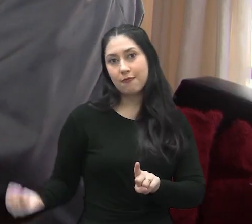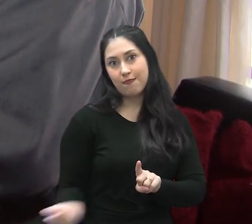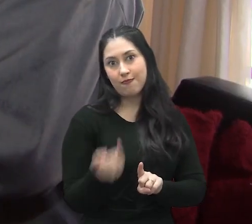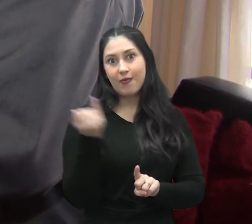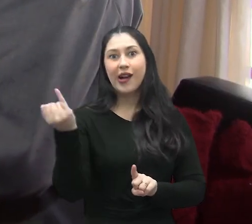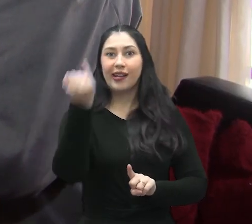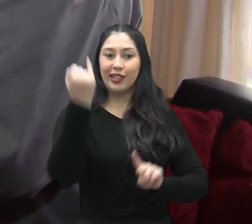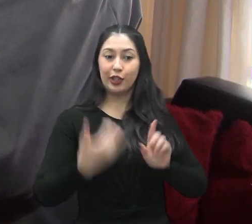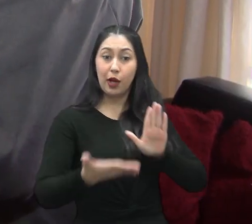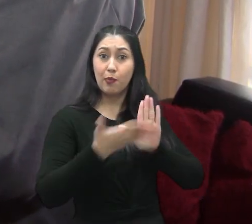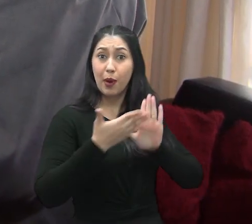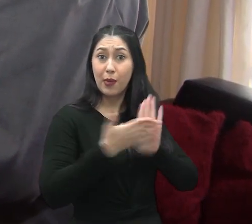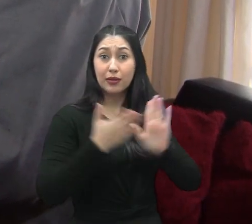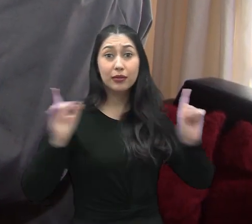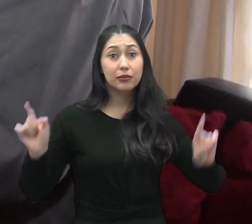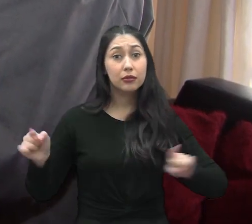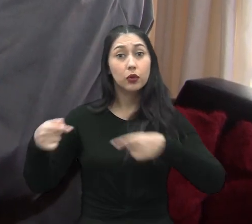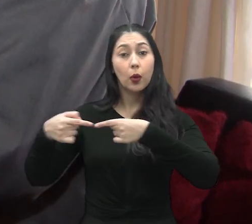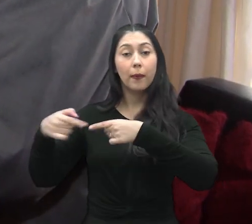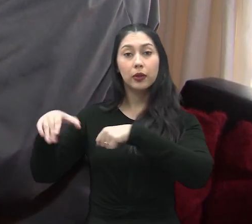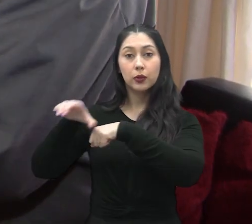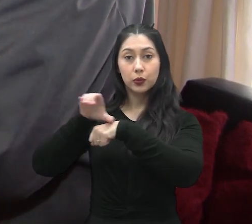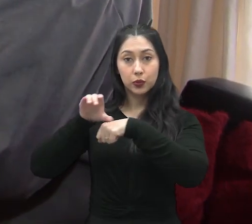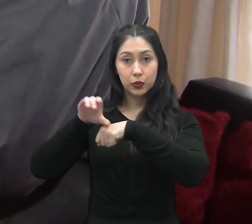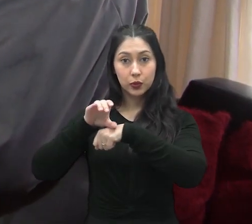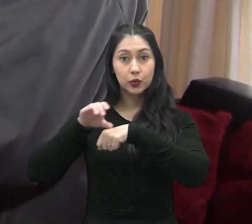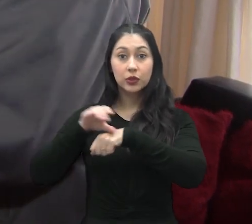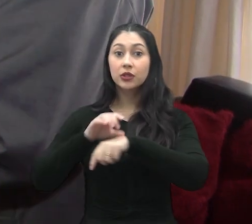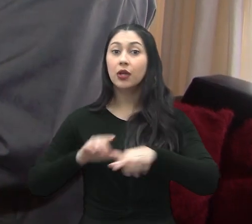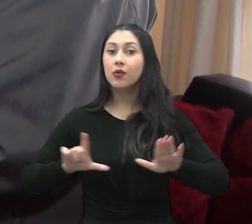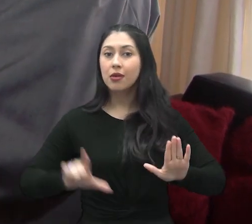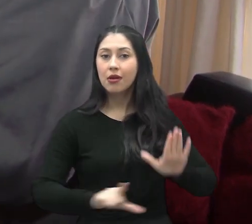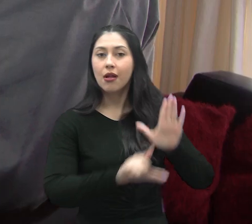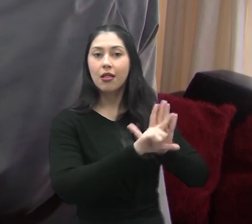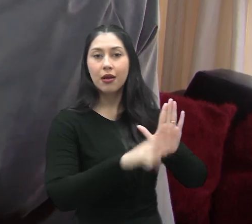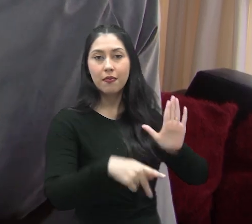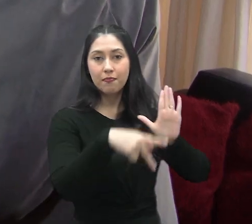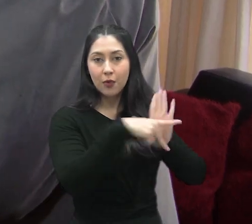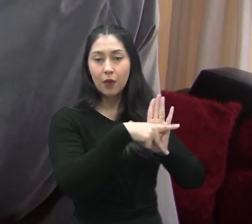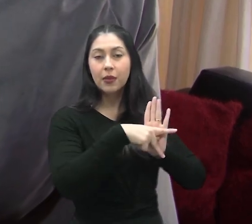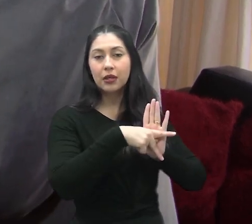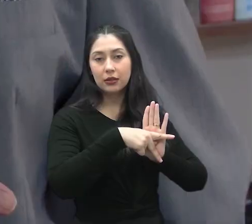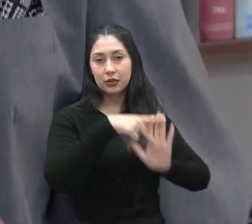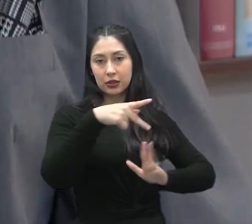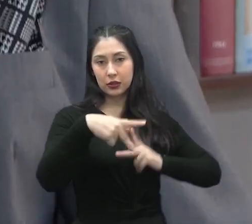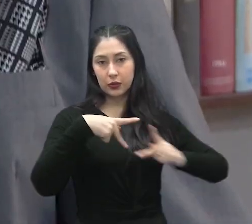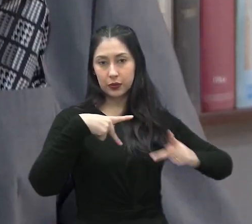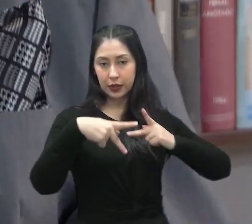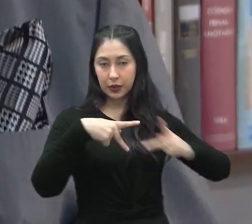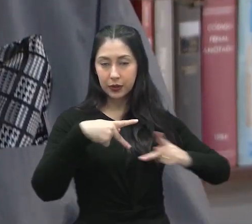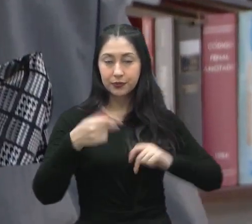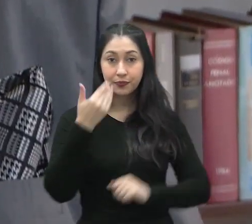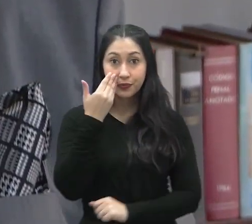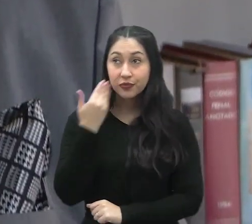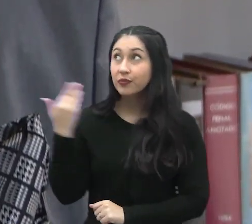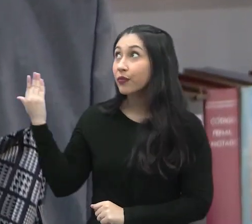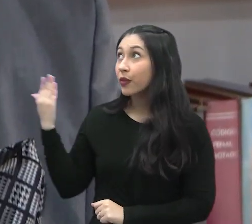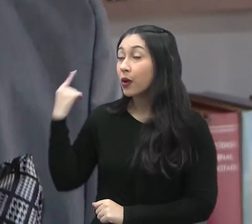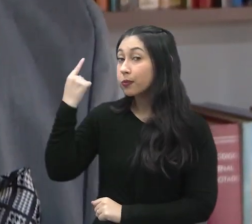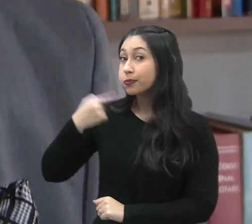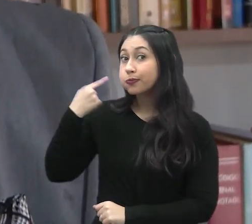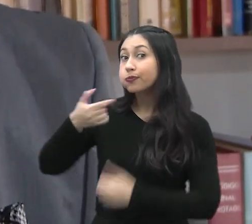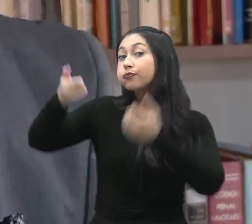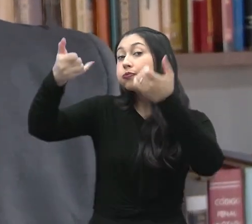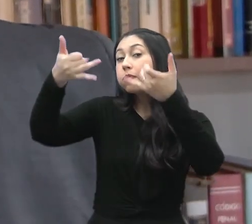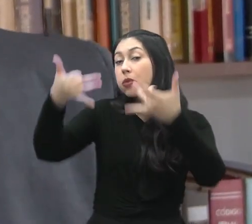para assegurar que as propostas estejam alinhadas com a Constituição e a lei orgânica. Esse advogado explica quais são